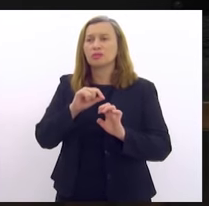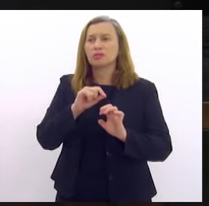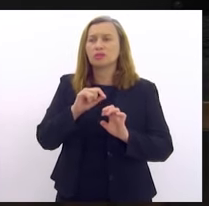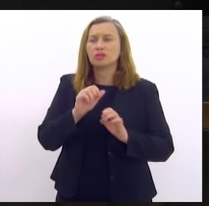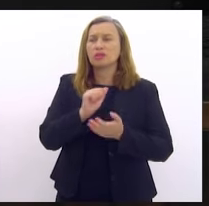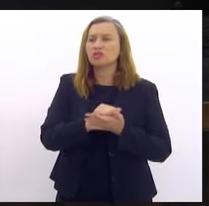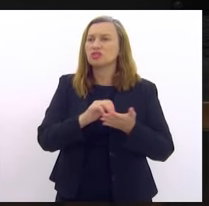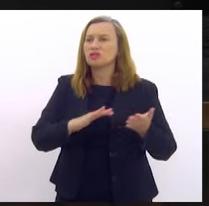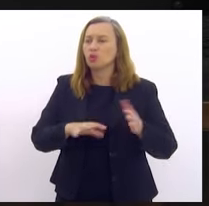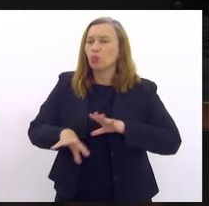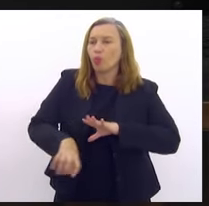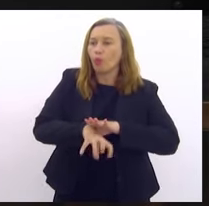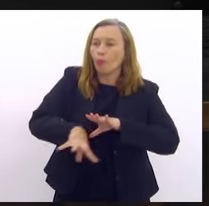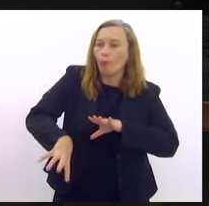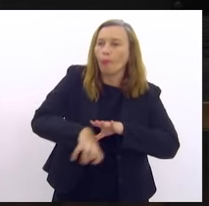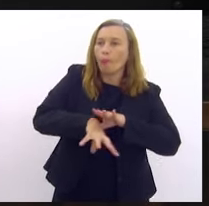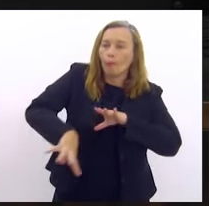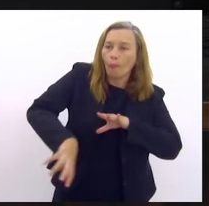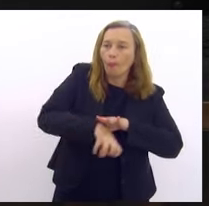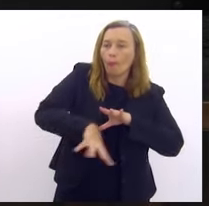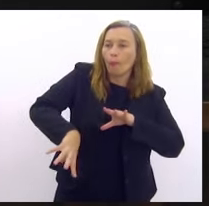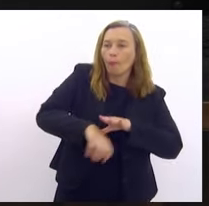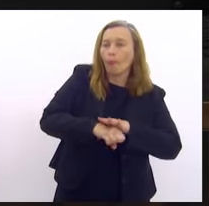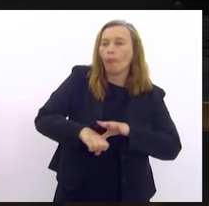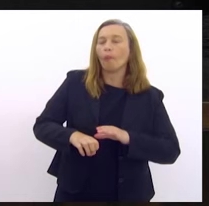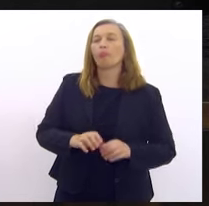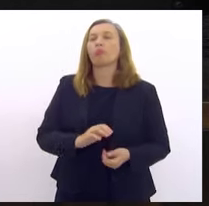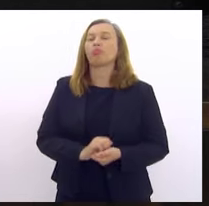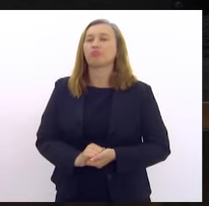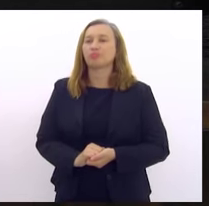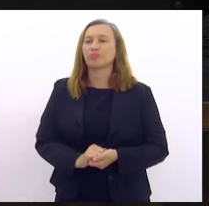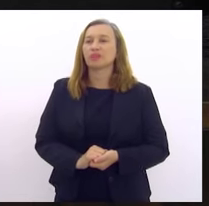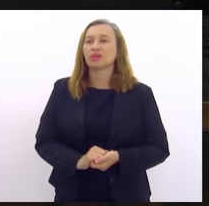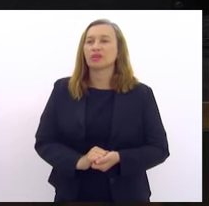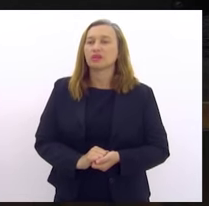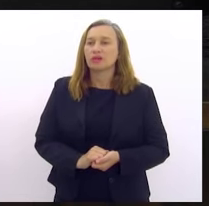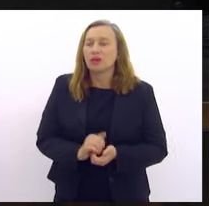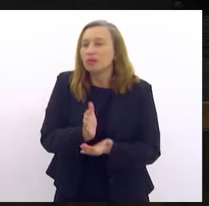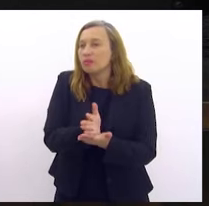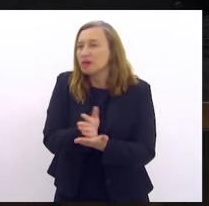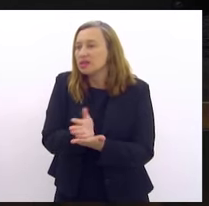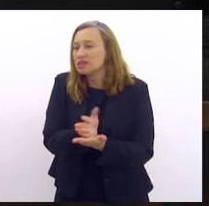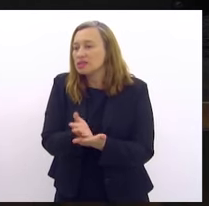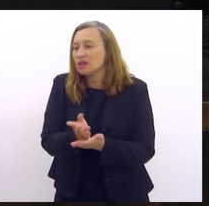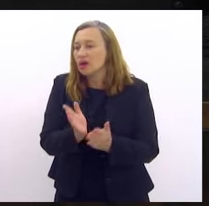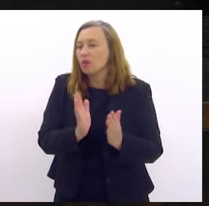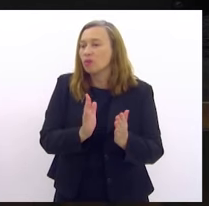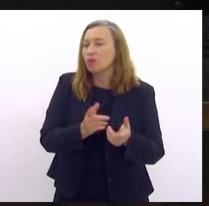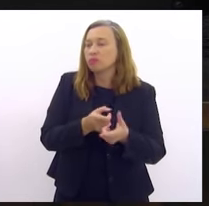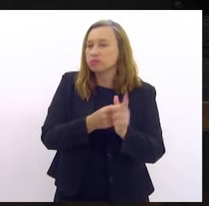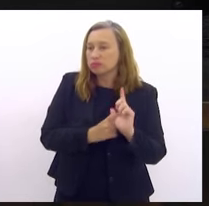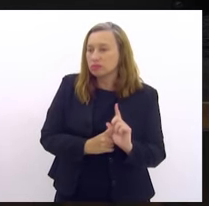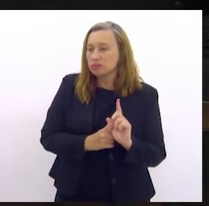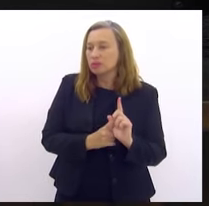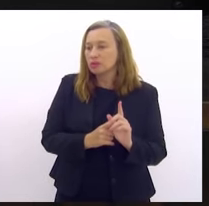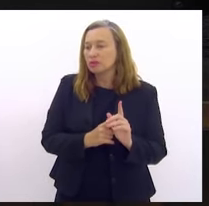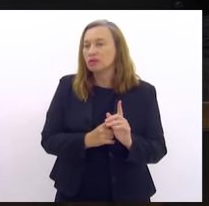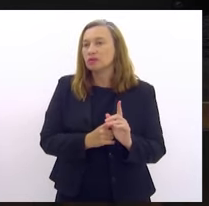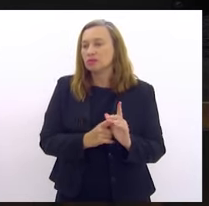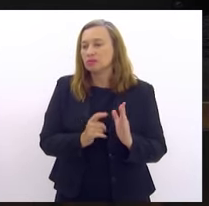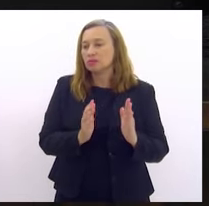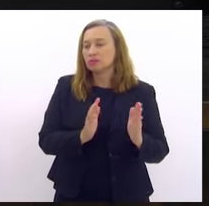atividade de dragagem do Estado que importem na suspensão, ainda que parcial ou temporária, da atividade pesqueira e da